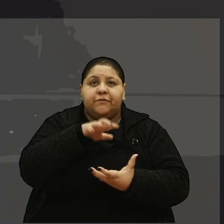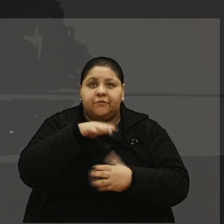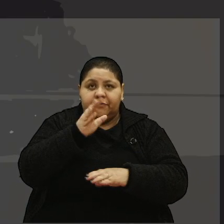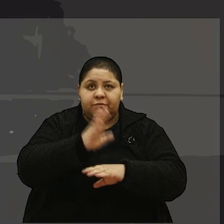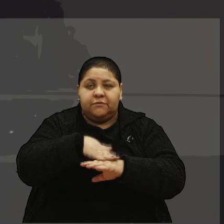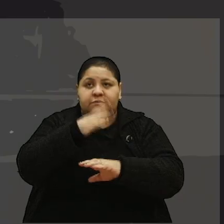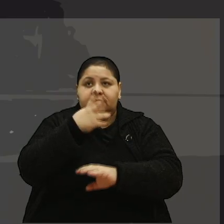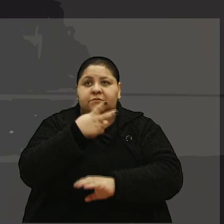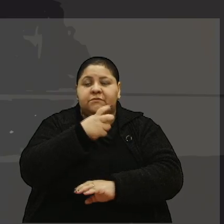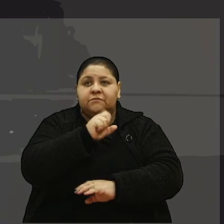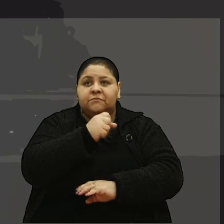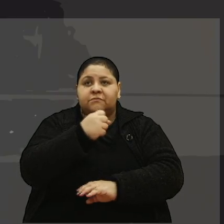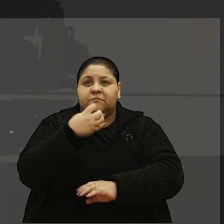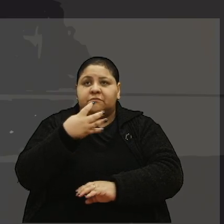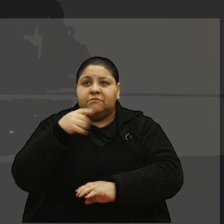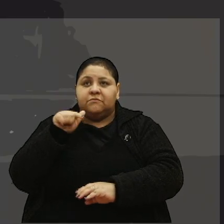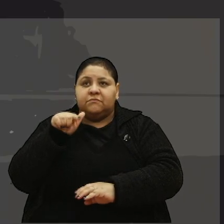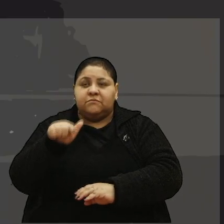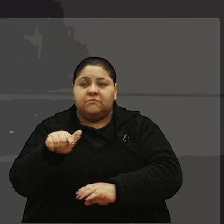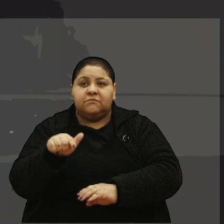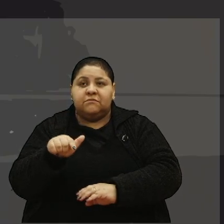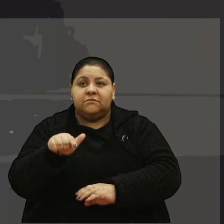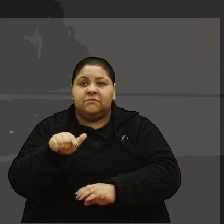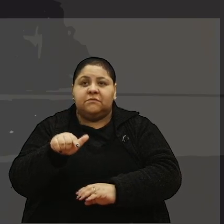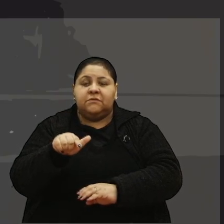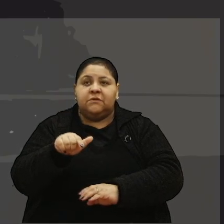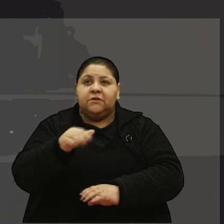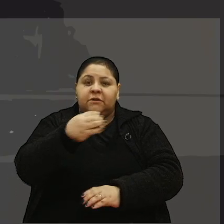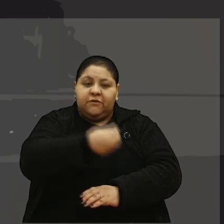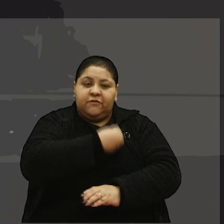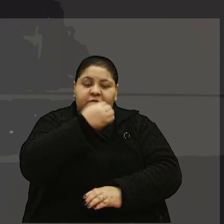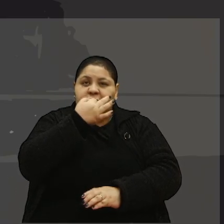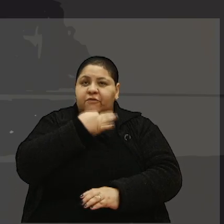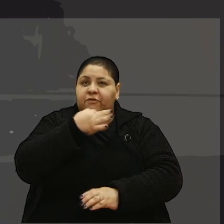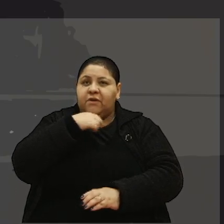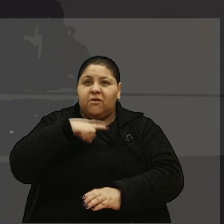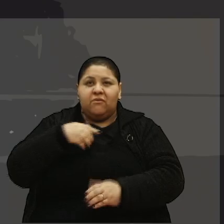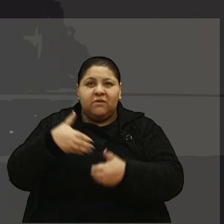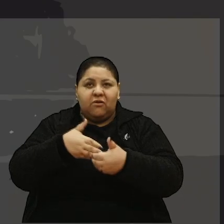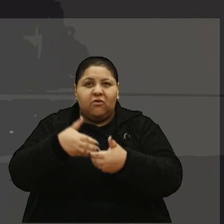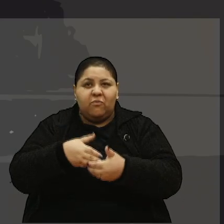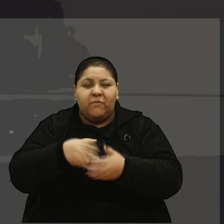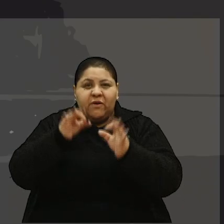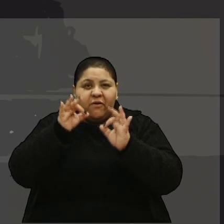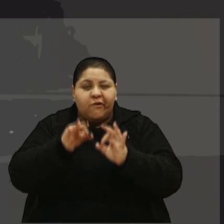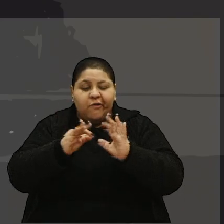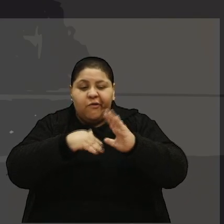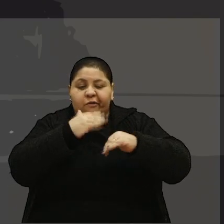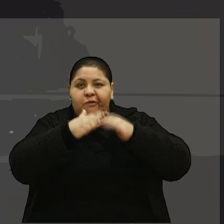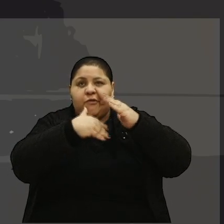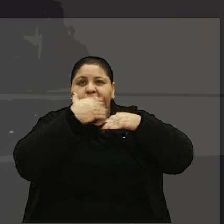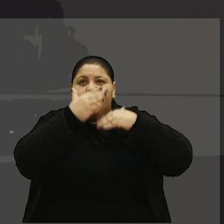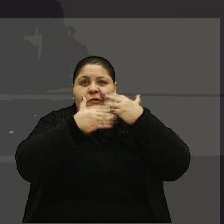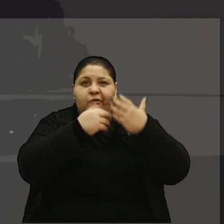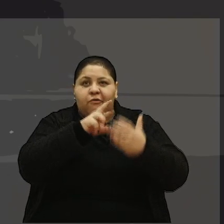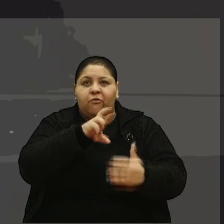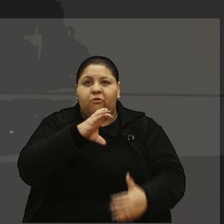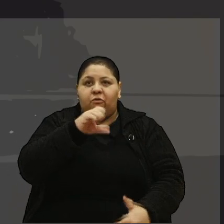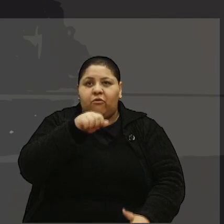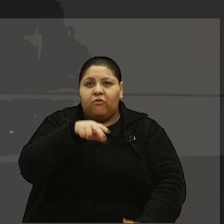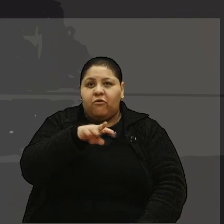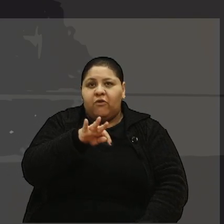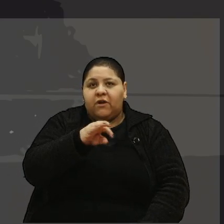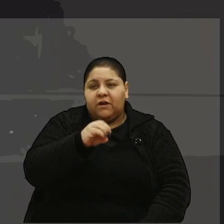de 84 mil vivendo em Caxias, têm acompanhado de perto a construção do Recanto da Compaixão